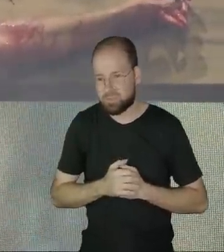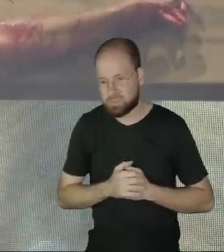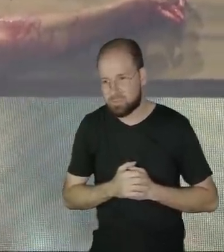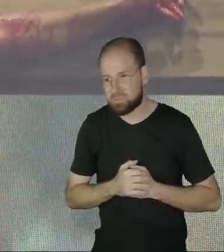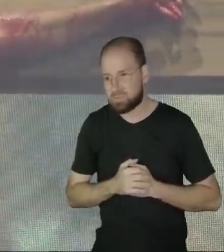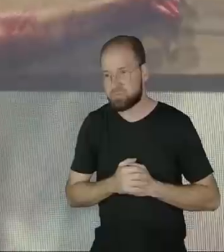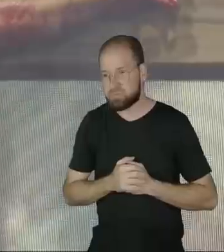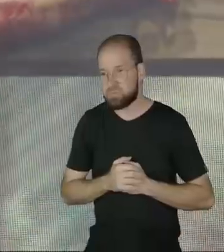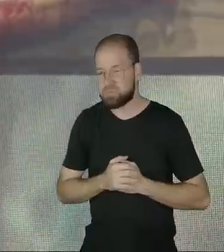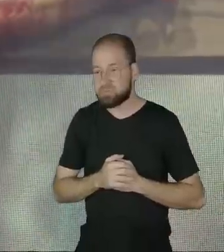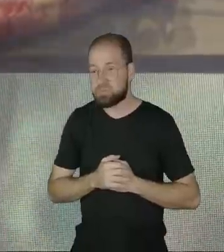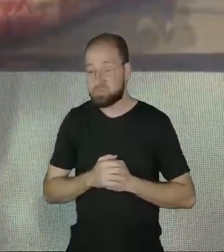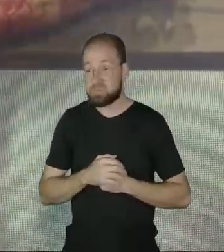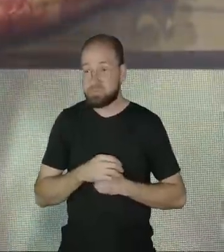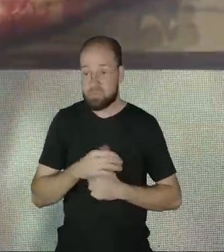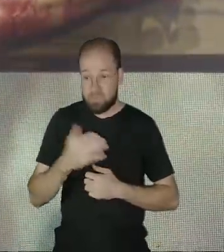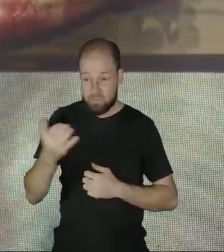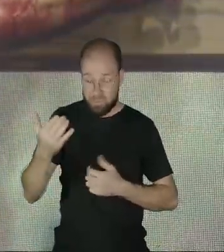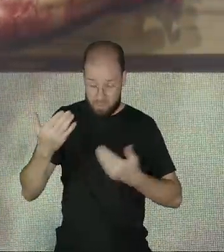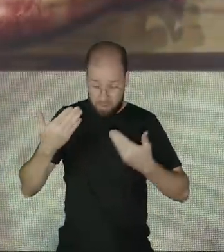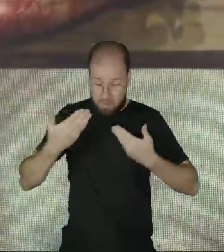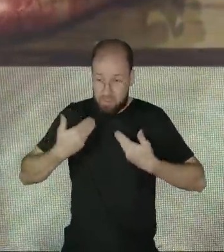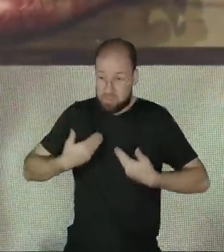eis aí o teu filho.